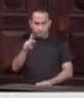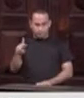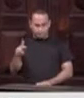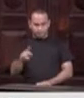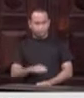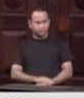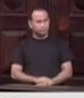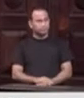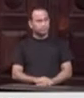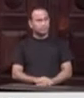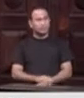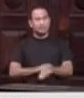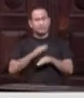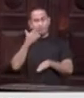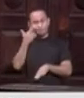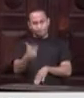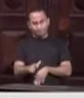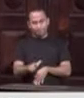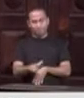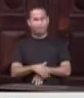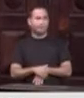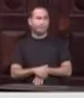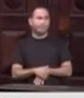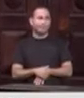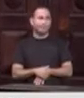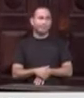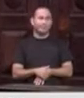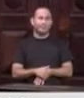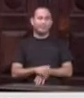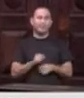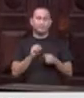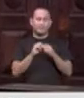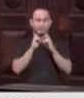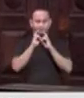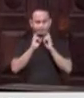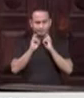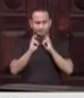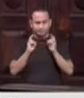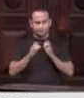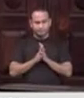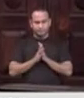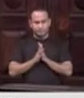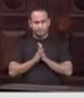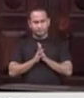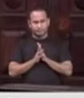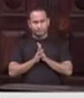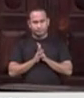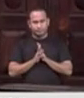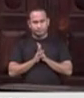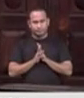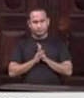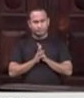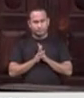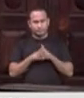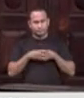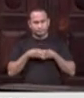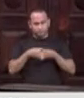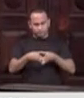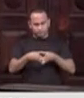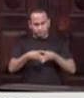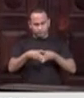pacificadora, mais uma vez, trouxe ao debate a questão dos policiais